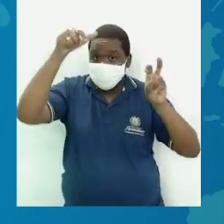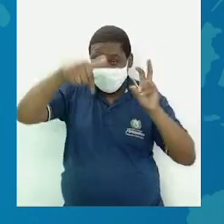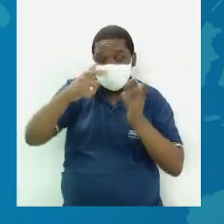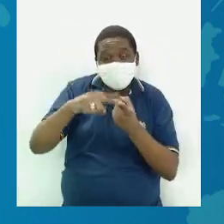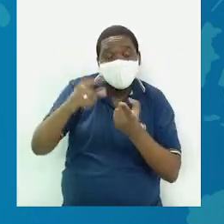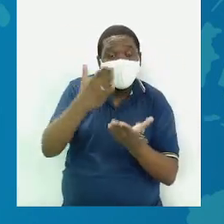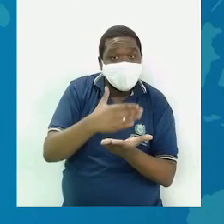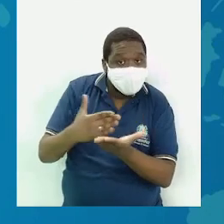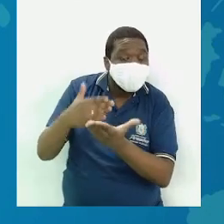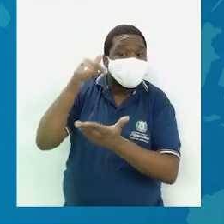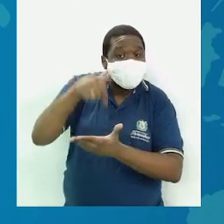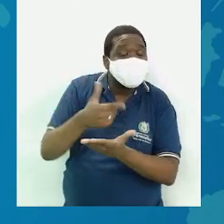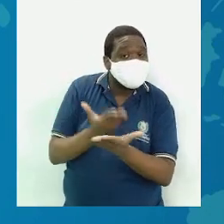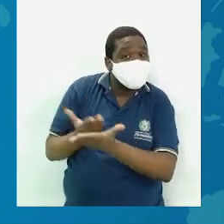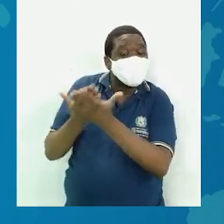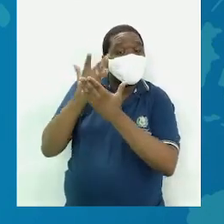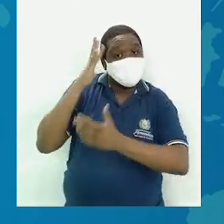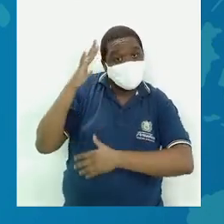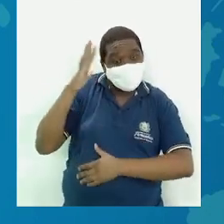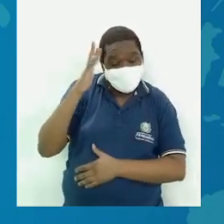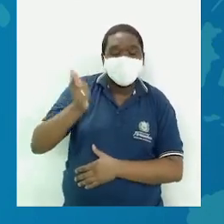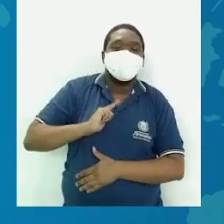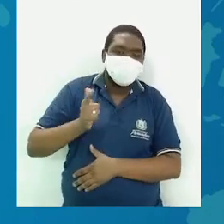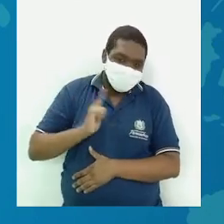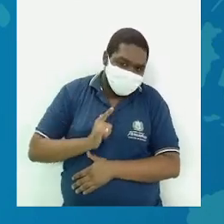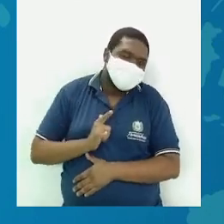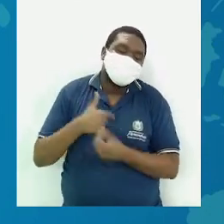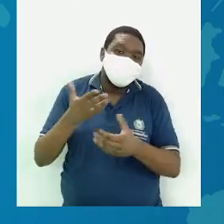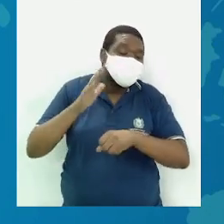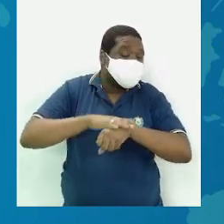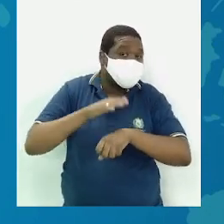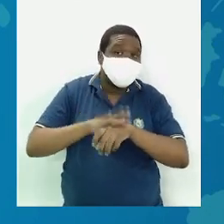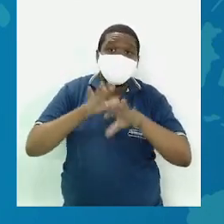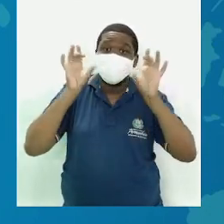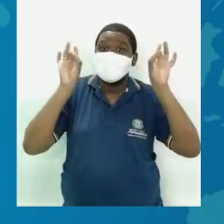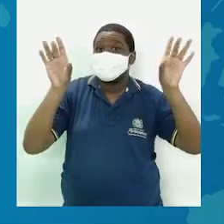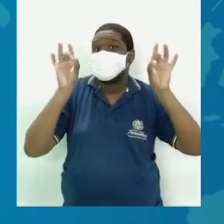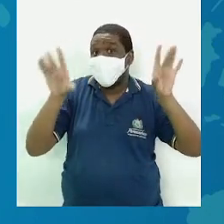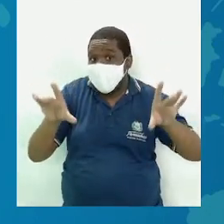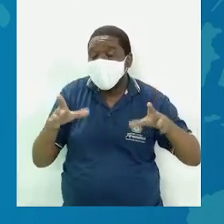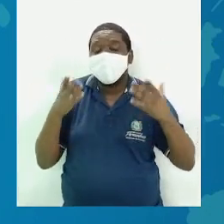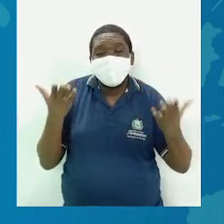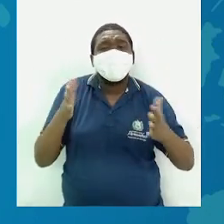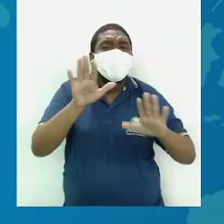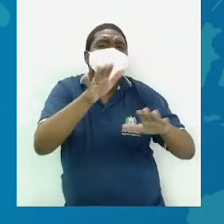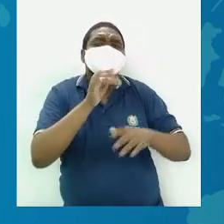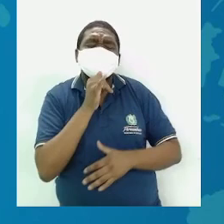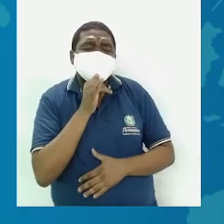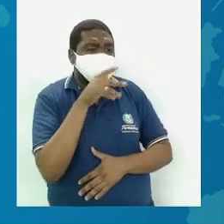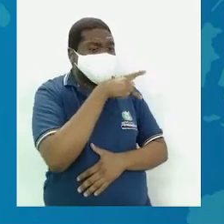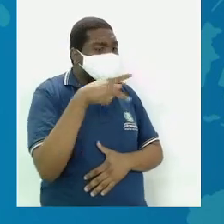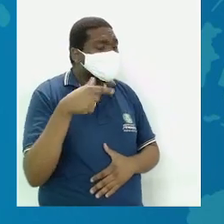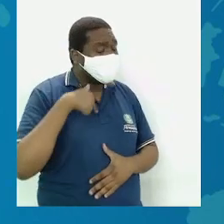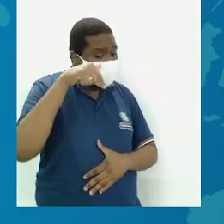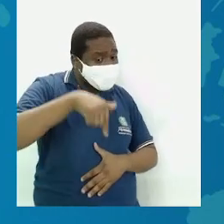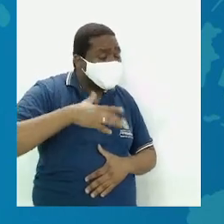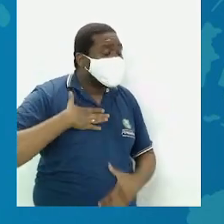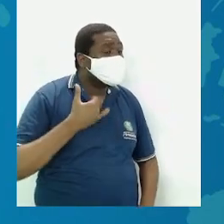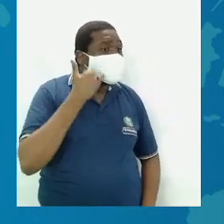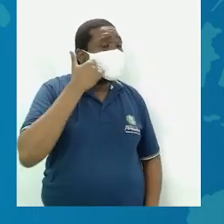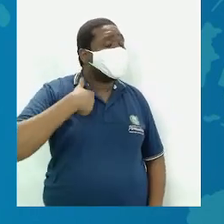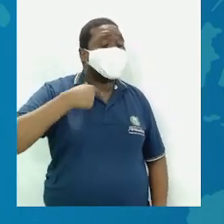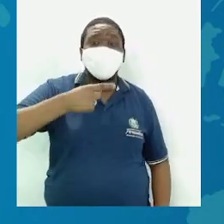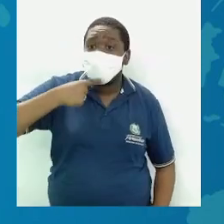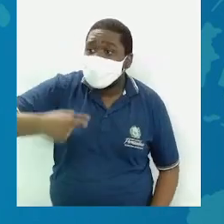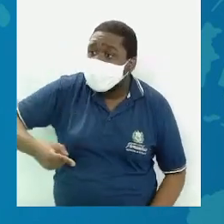aqui nas aulas de filosofia. É um momento único. Professor, mas veja, eu estou aqui com meu celular, eu não vou